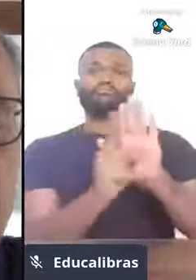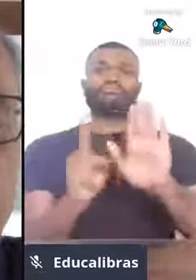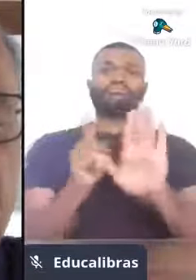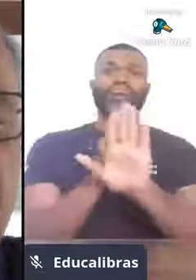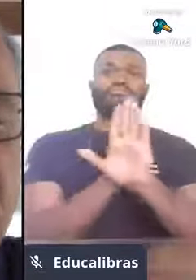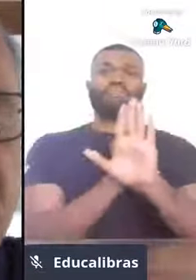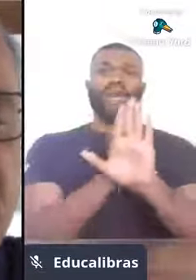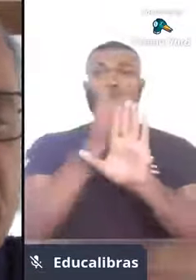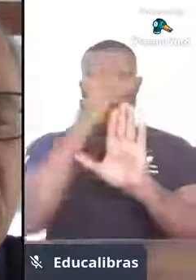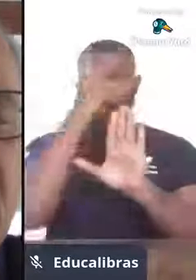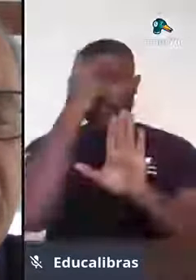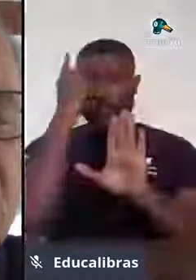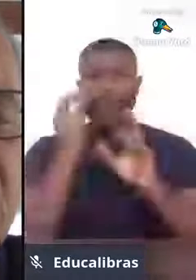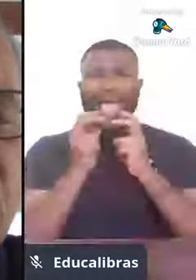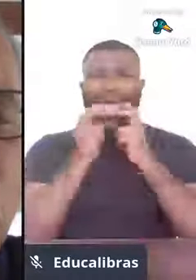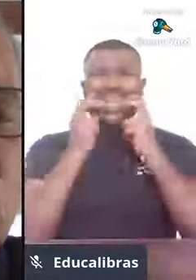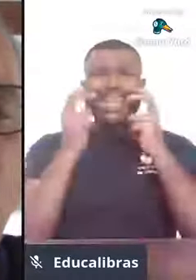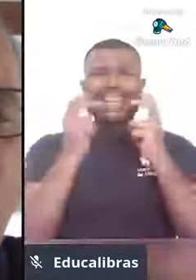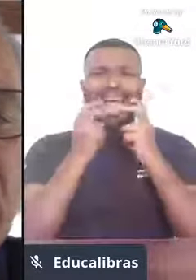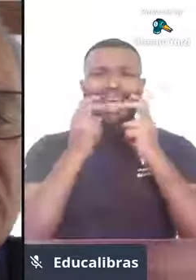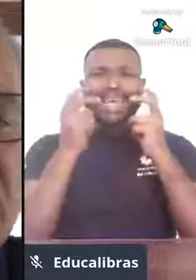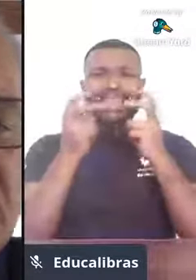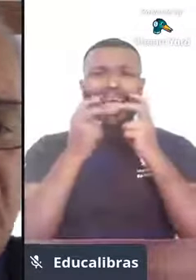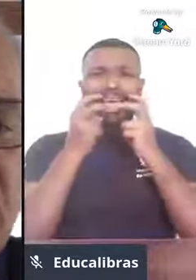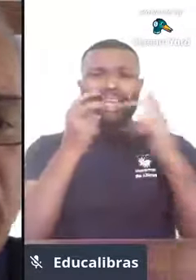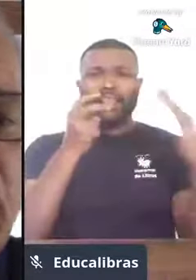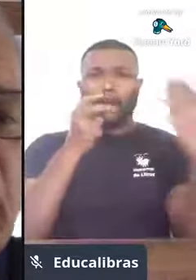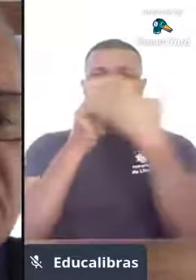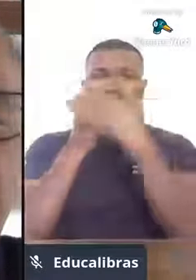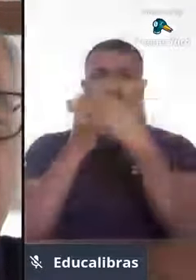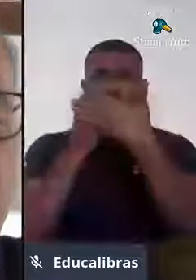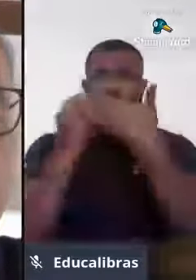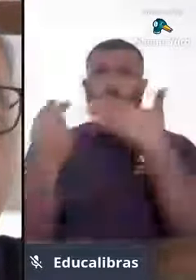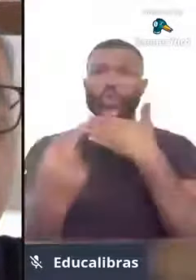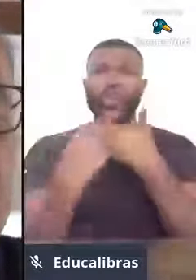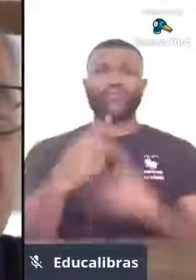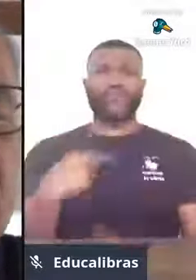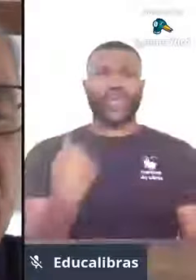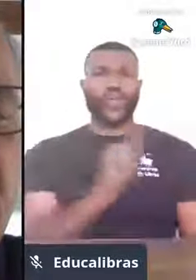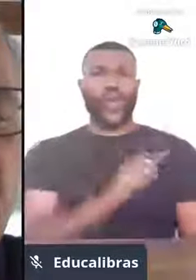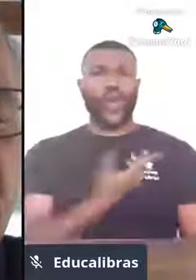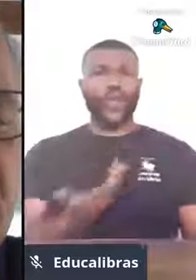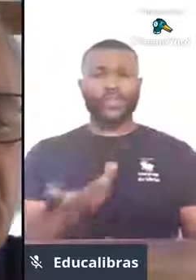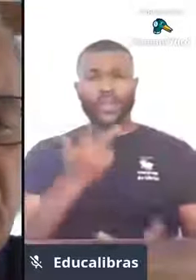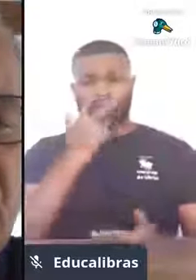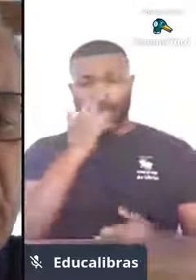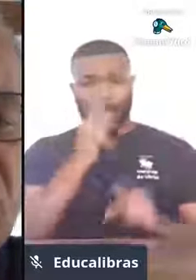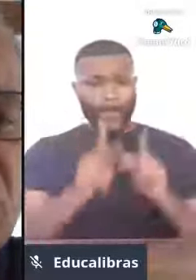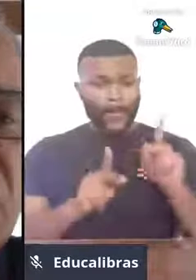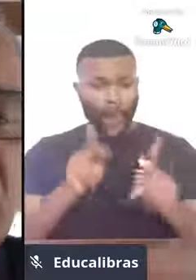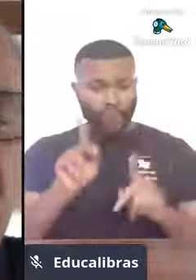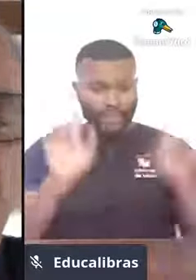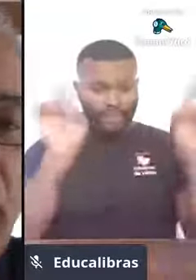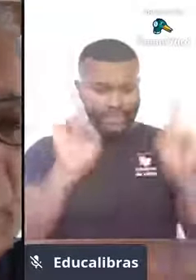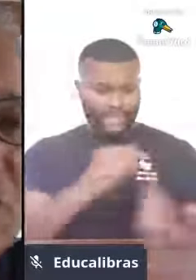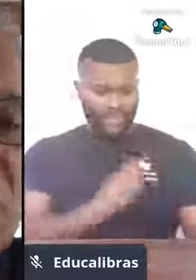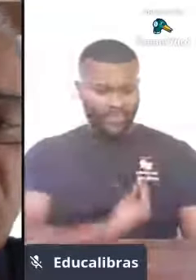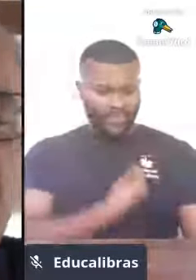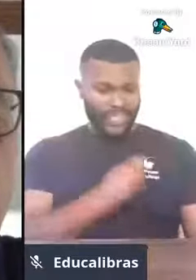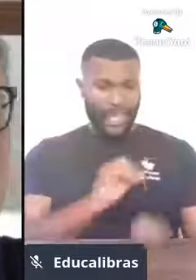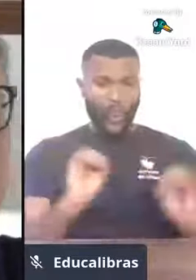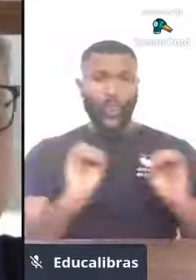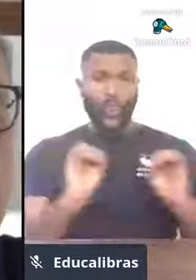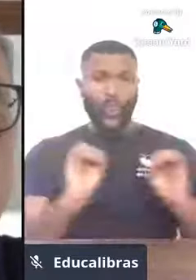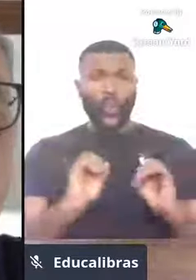A sociedade enxergava a gente como sombras, sabe? Praticamente uma população sem vida. E a partir de então, a partir